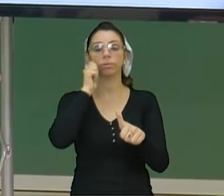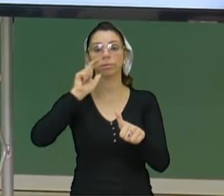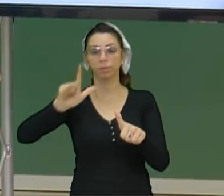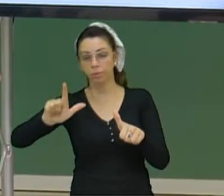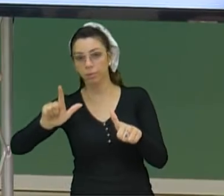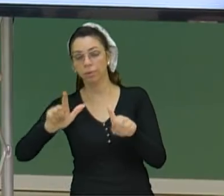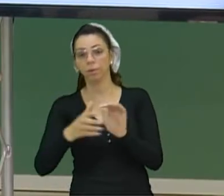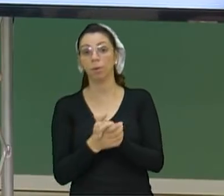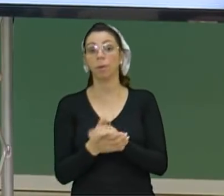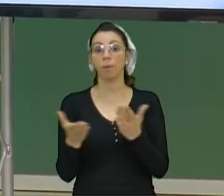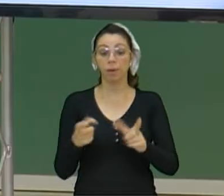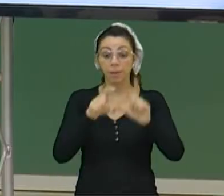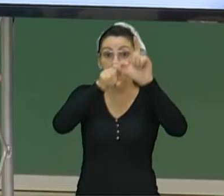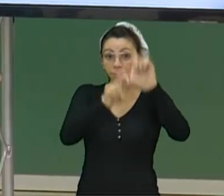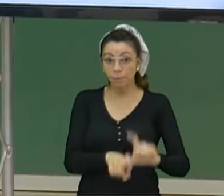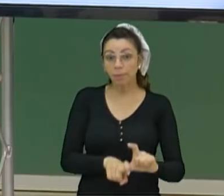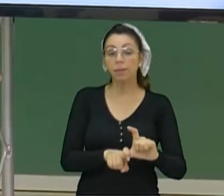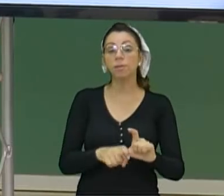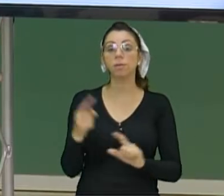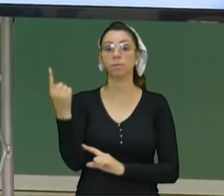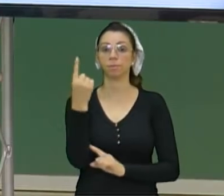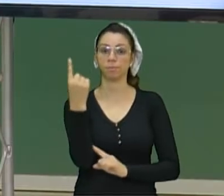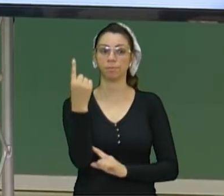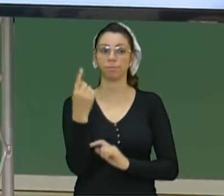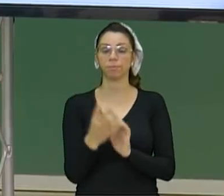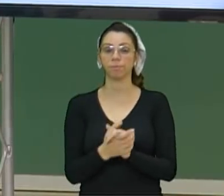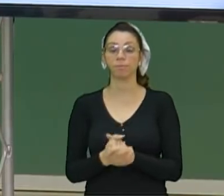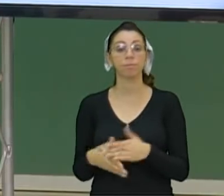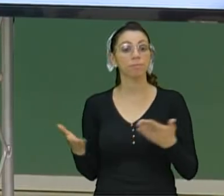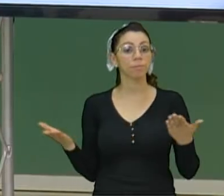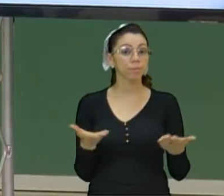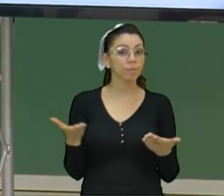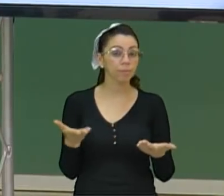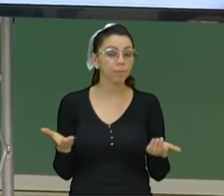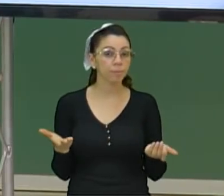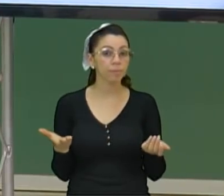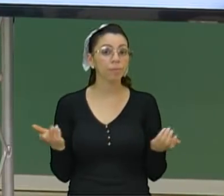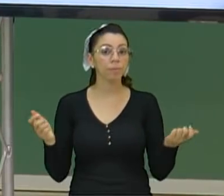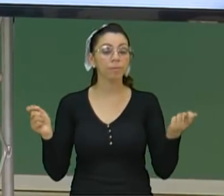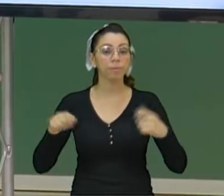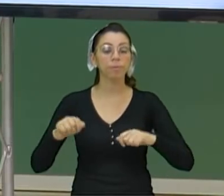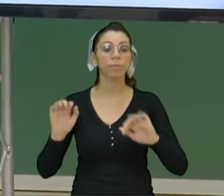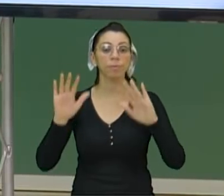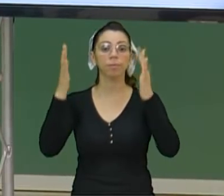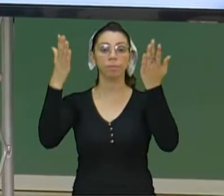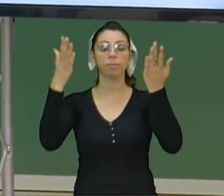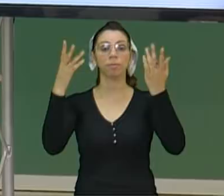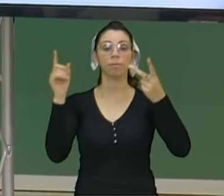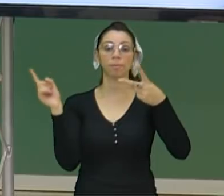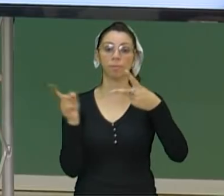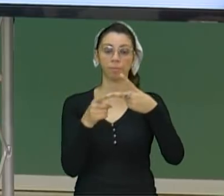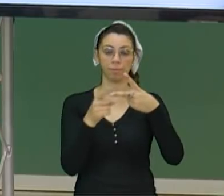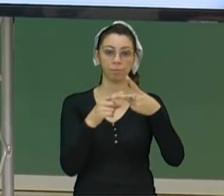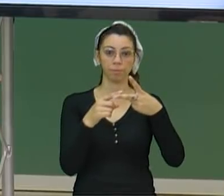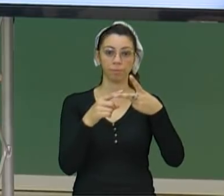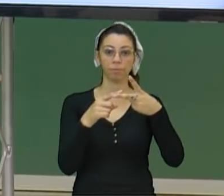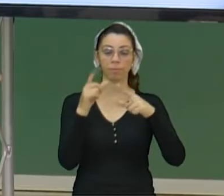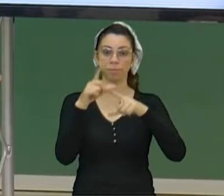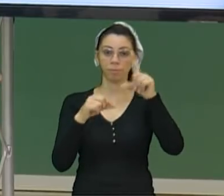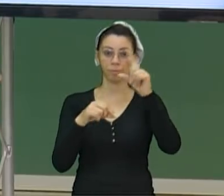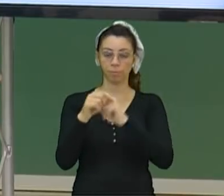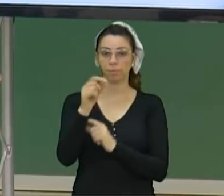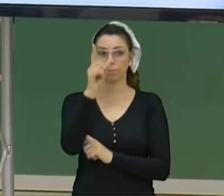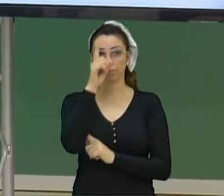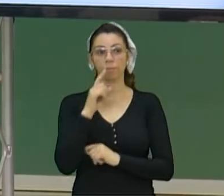primeiro, tá bom? Então, agora, vamos ver a probabilidade da segunda estrela ser amarela? São 3,